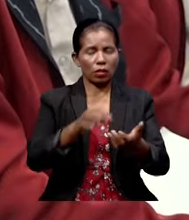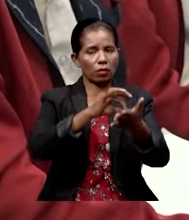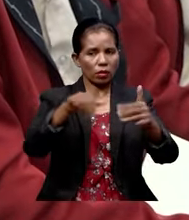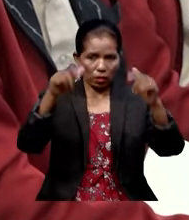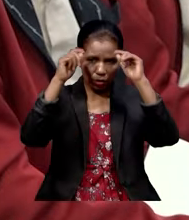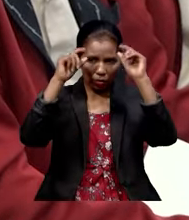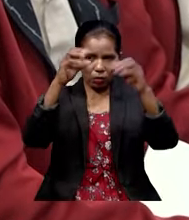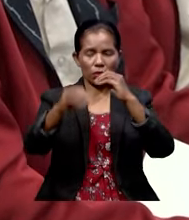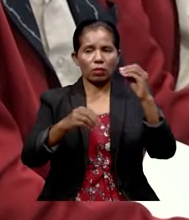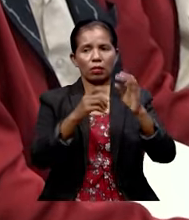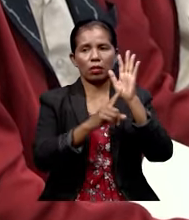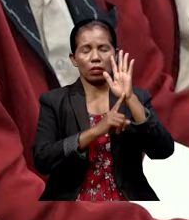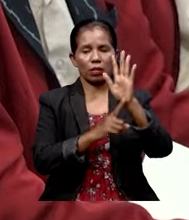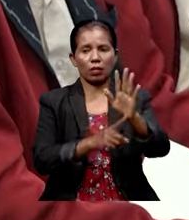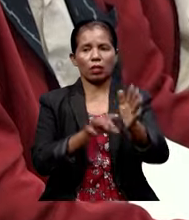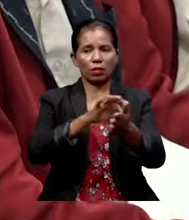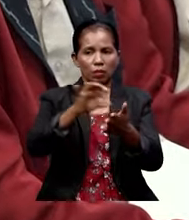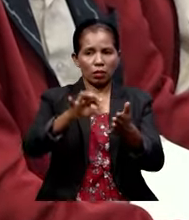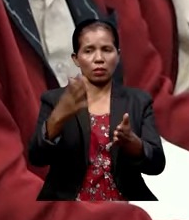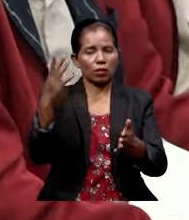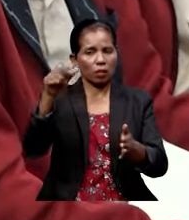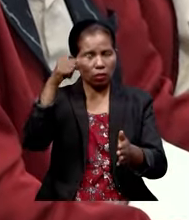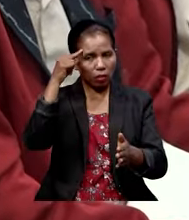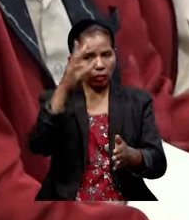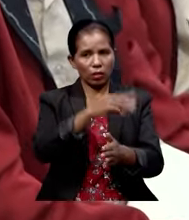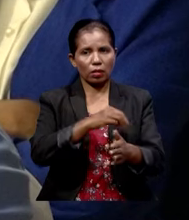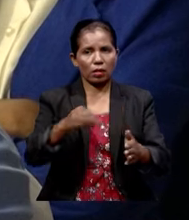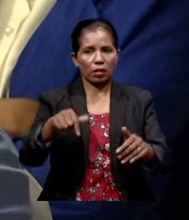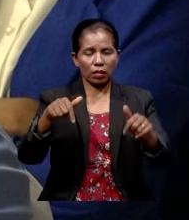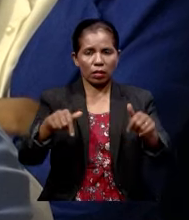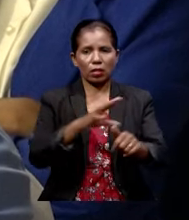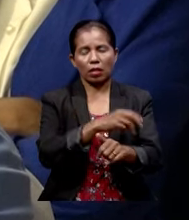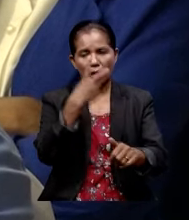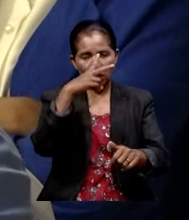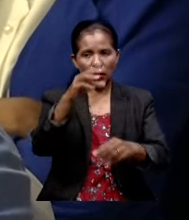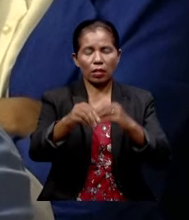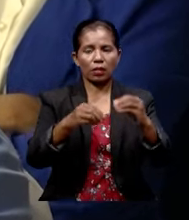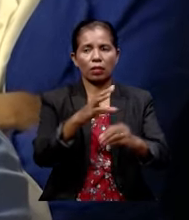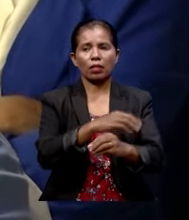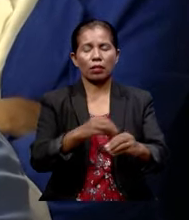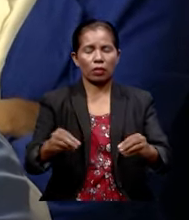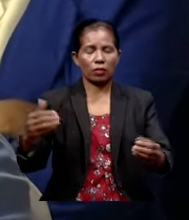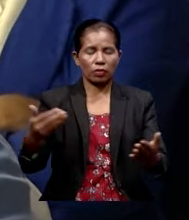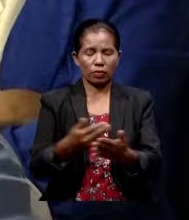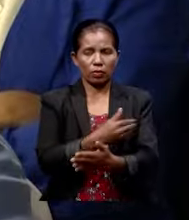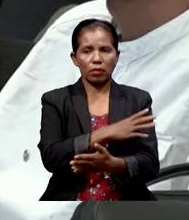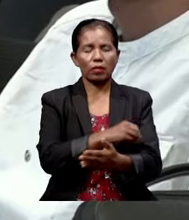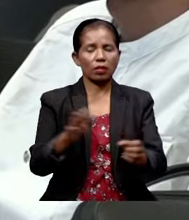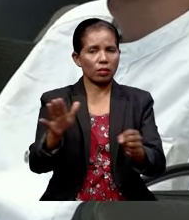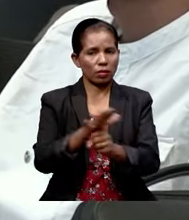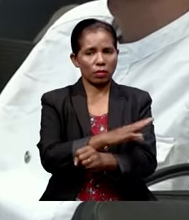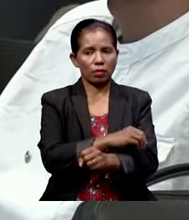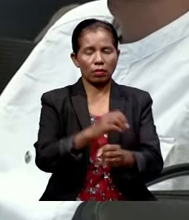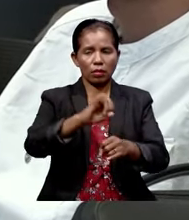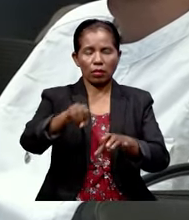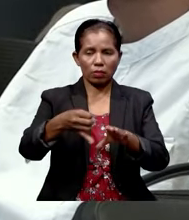Leste kono ba transformação contabilidade no governação finanseira ia contexto global no local ho inovação sustentabilidade no